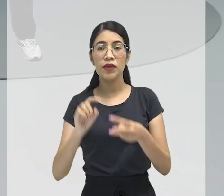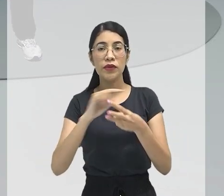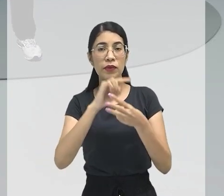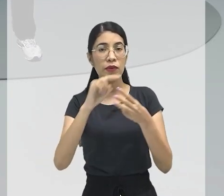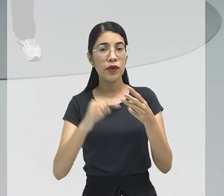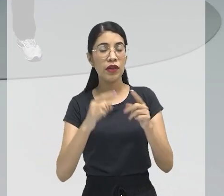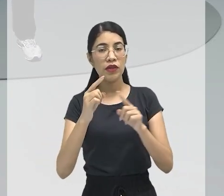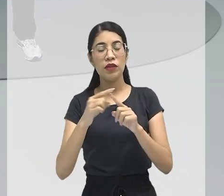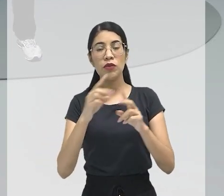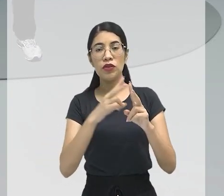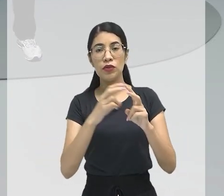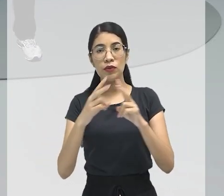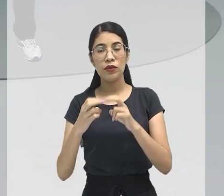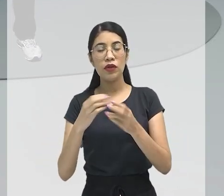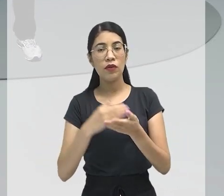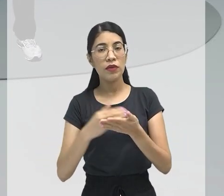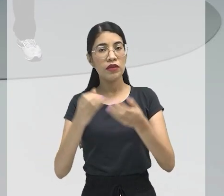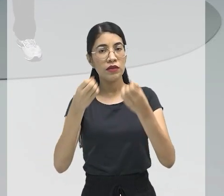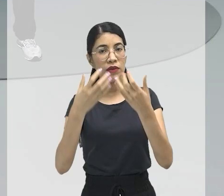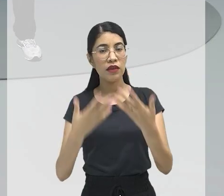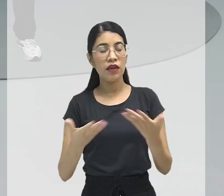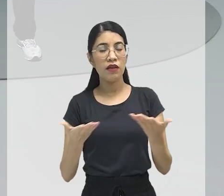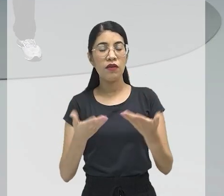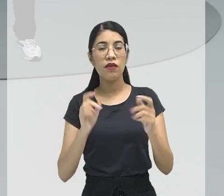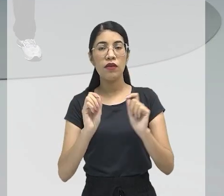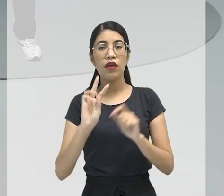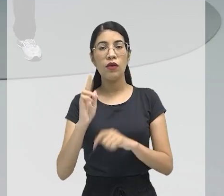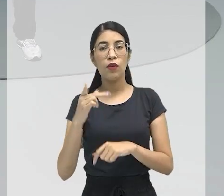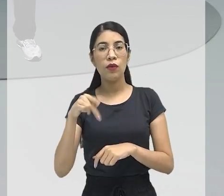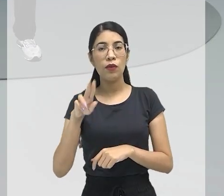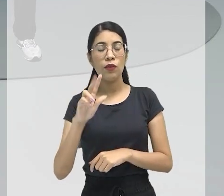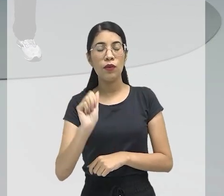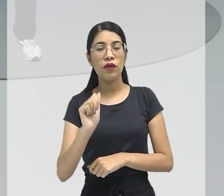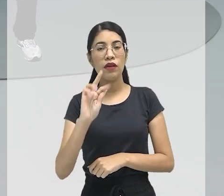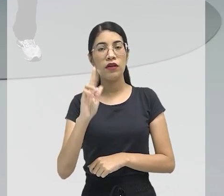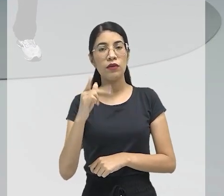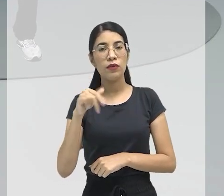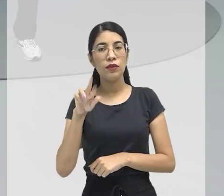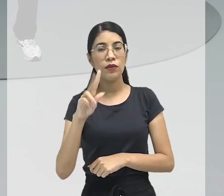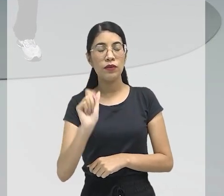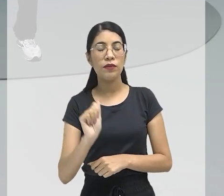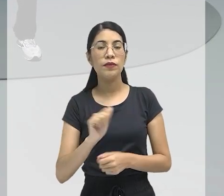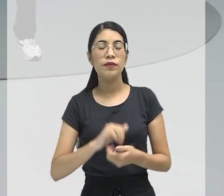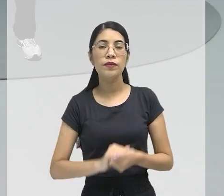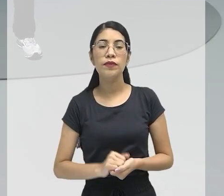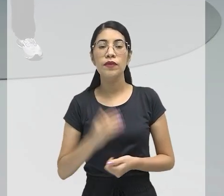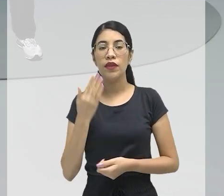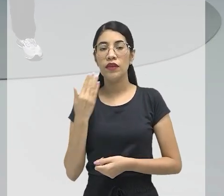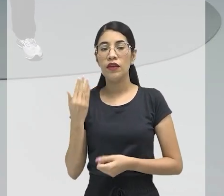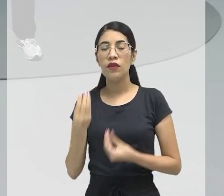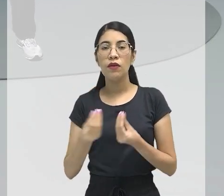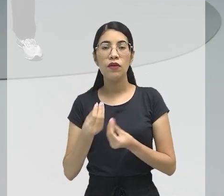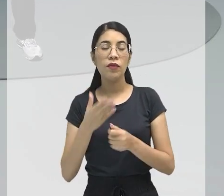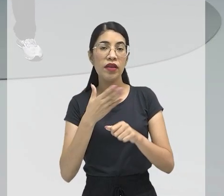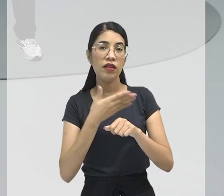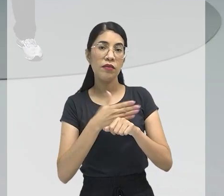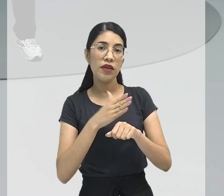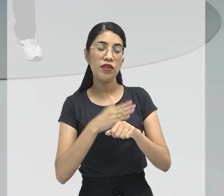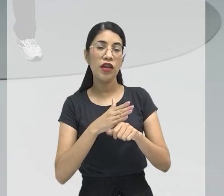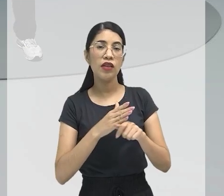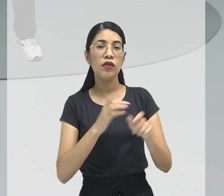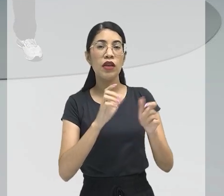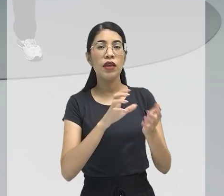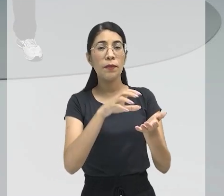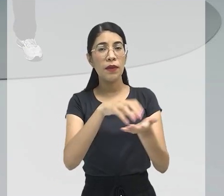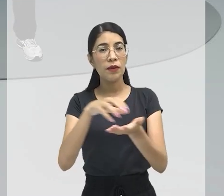três aí que nós vamos falar hoje. Vamos começar a falar do Uca-Uca, tá bom? Então, tá aí, ó, né? Praticado em vários